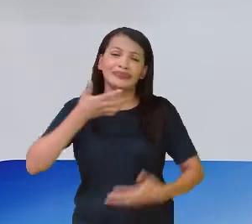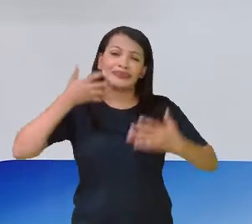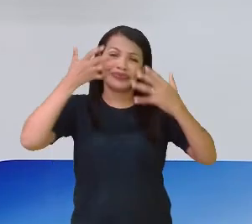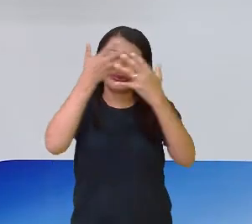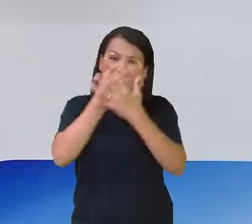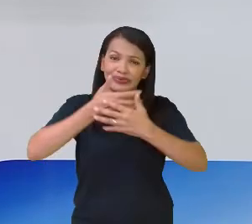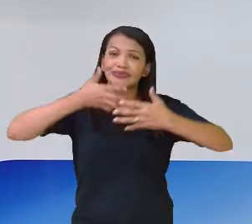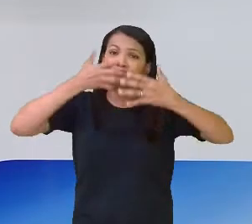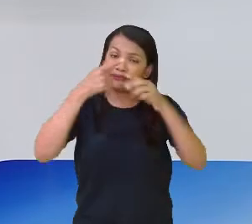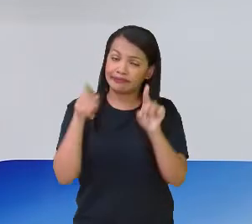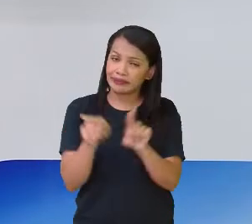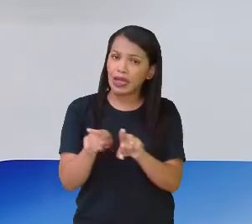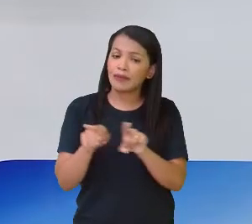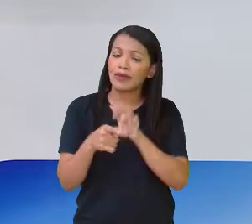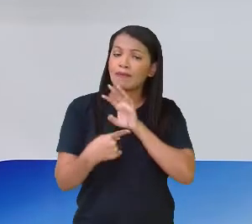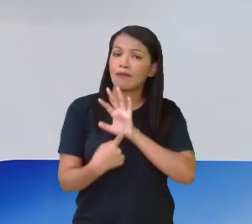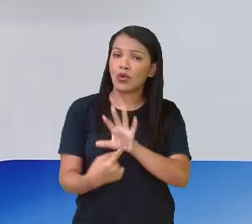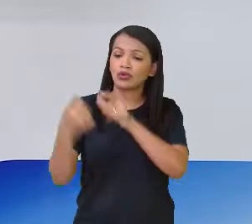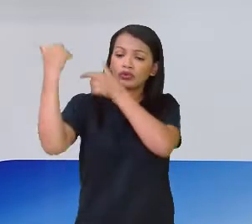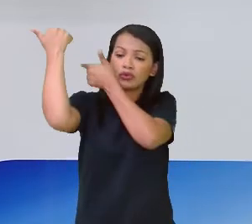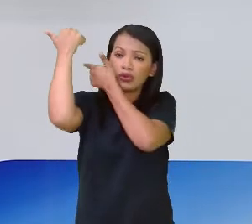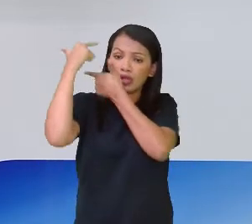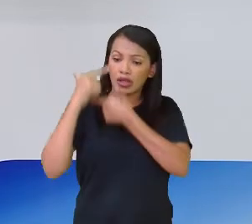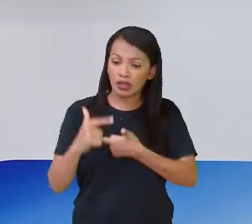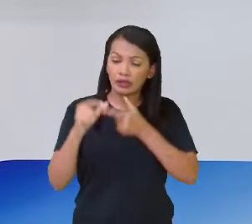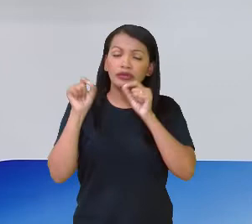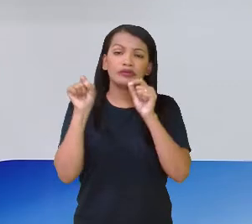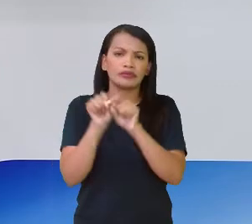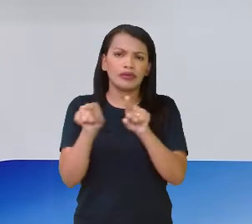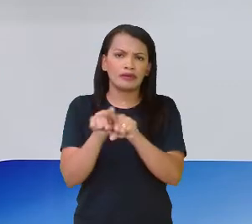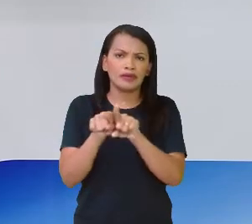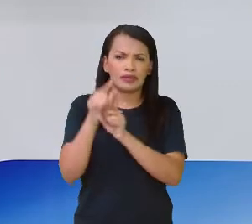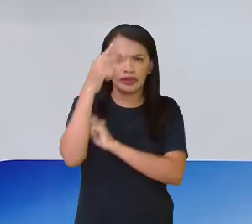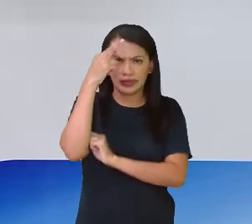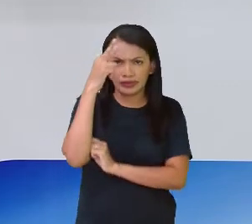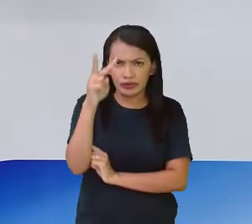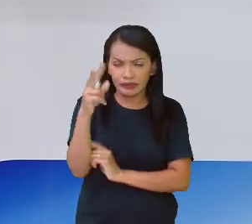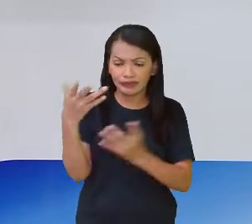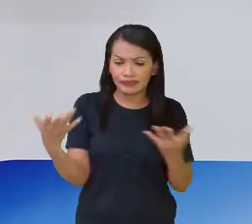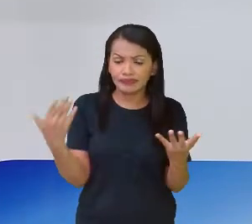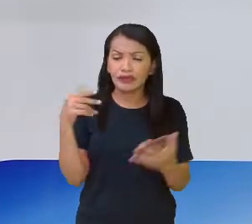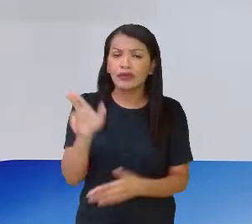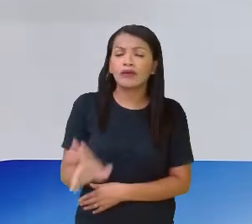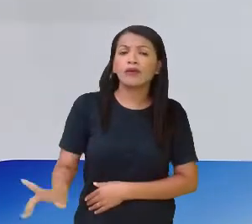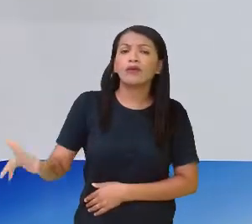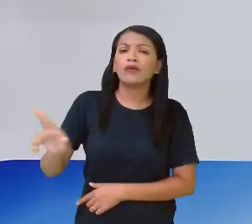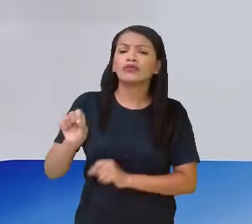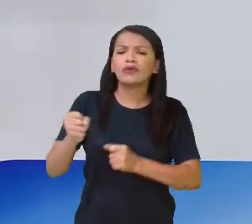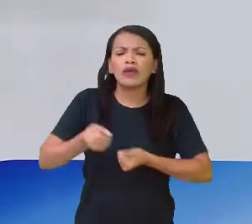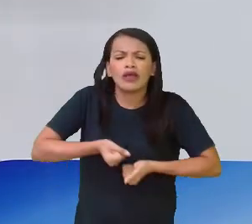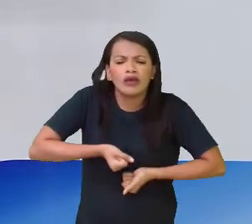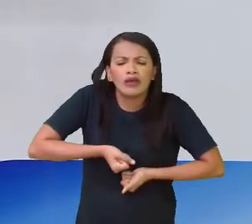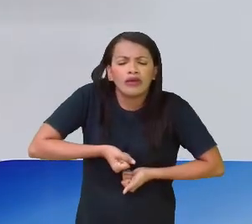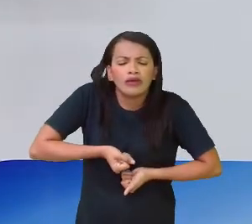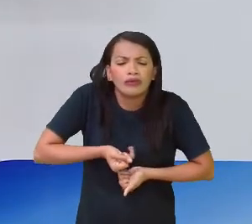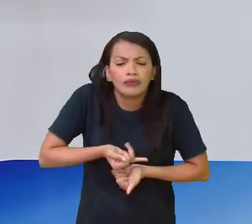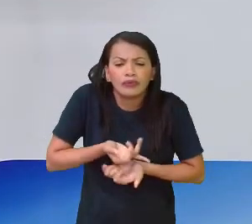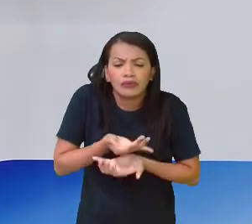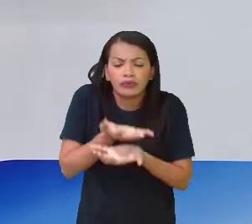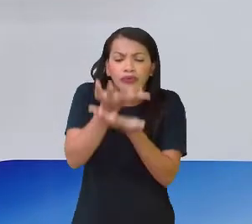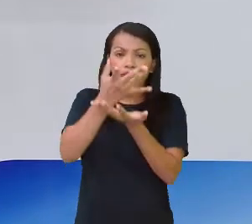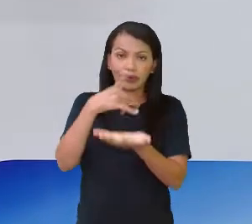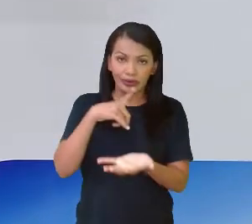também um pouco dessa tradição, que trazem um pouco dessa história. E aí eles usam essa como forma de expressão, mostrar que também